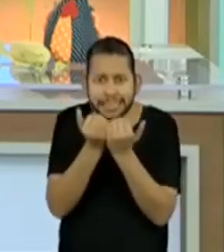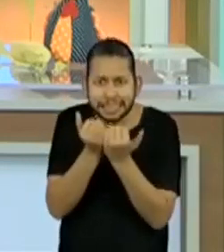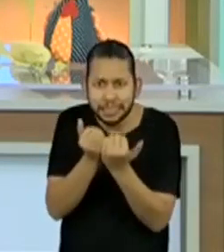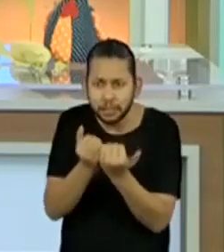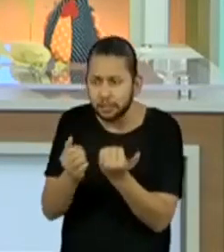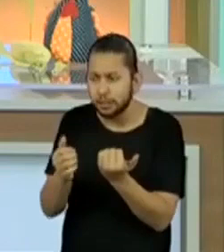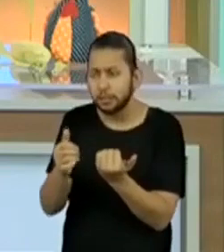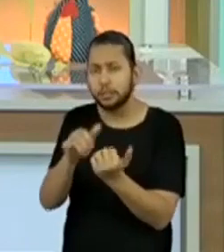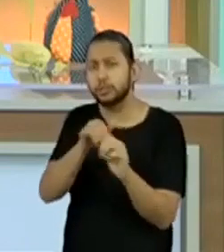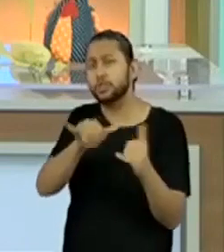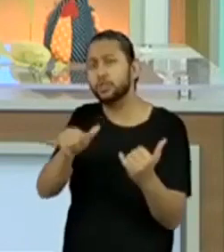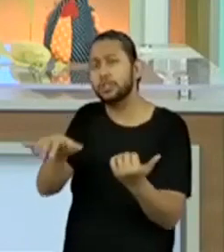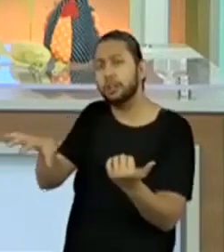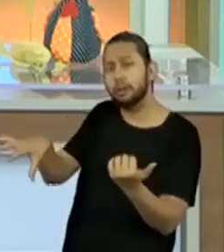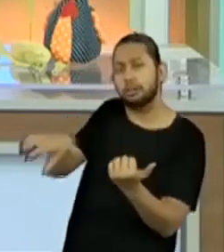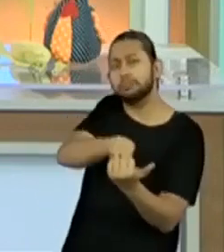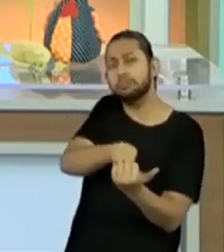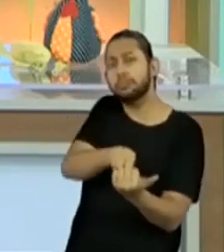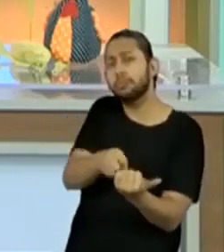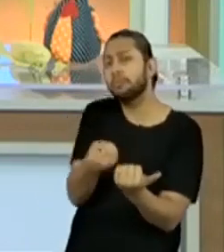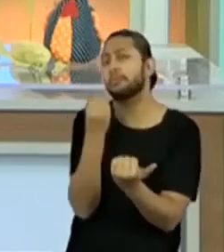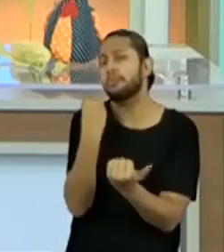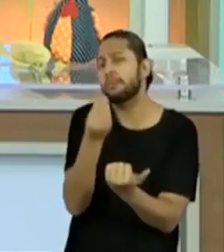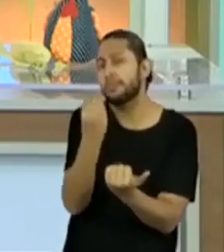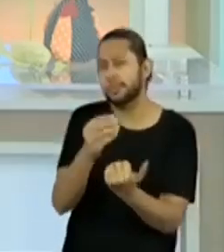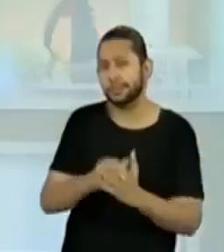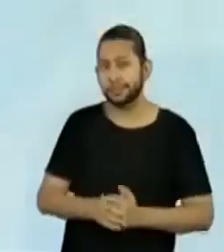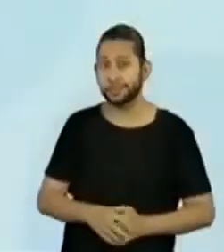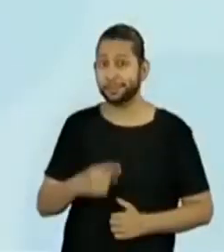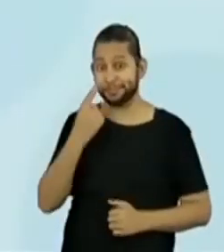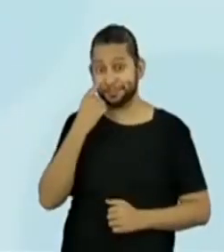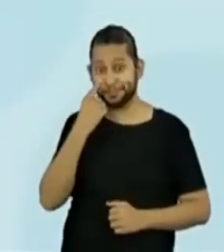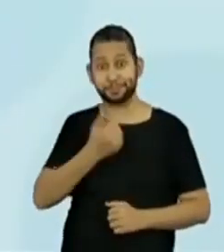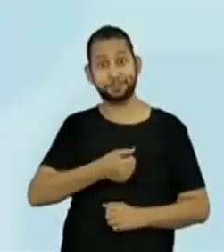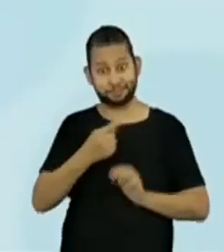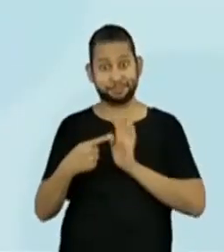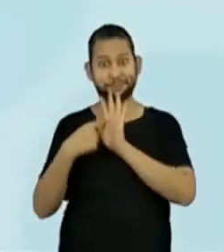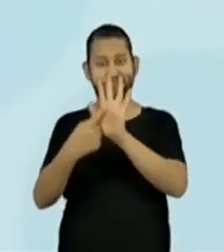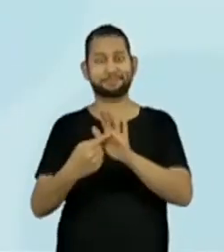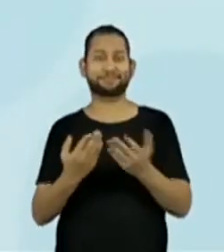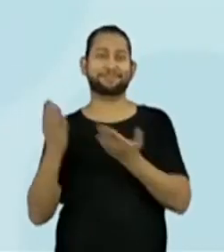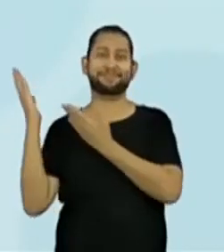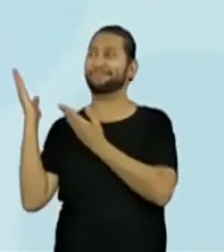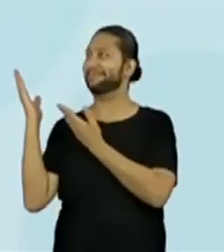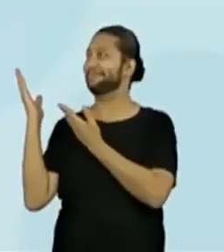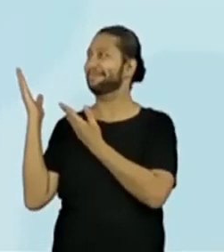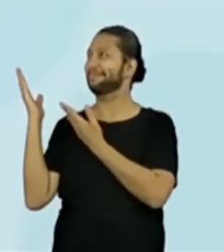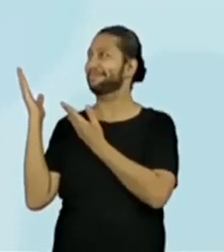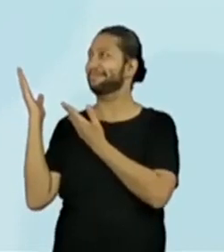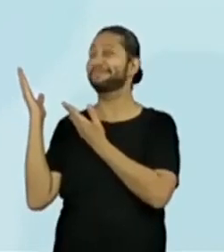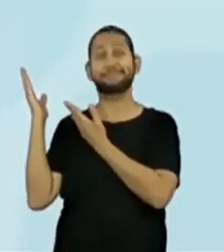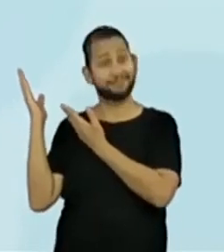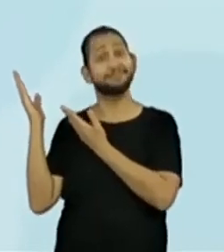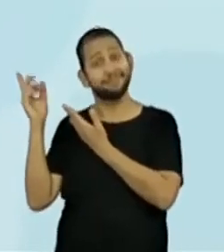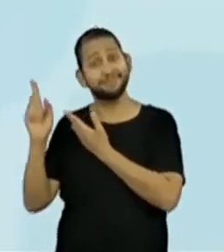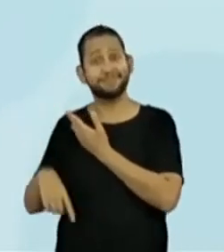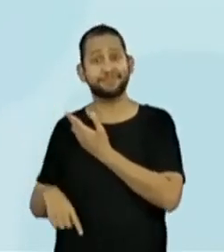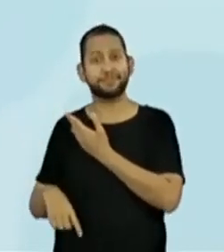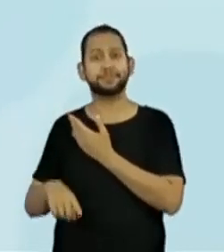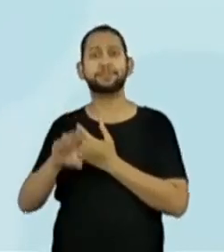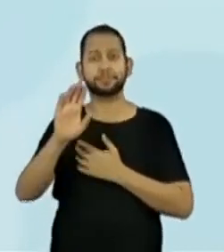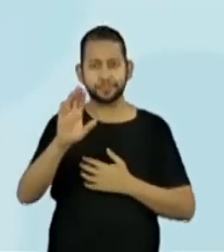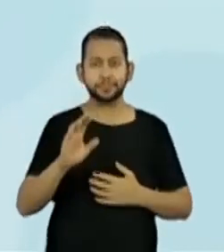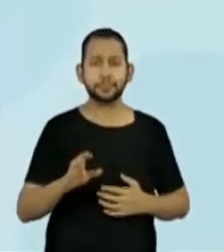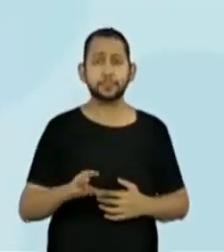lá? Ora, representando essa transferência de energia que eu acabei de mostrar para vocês.